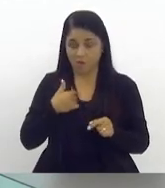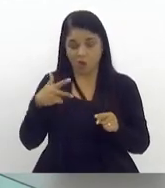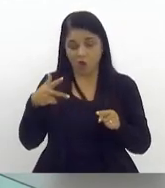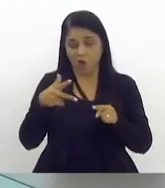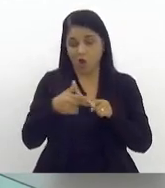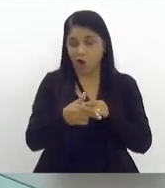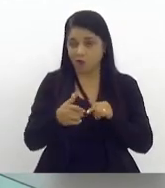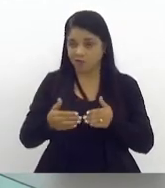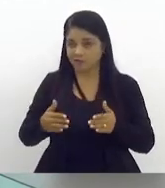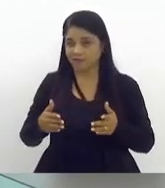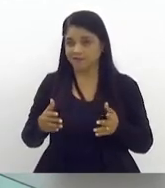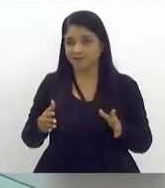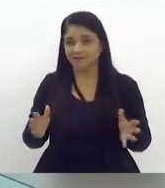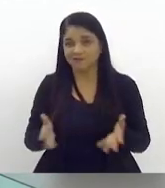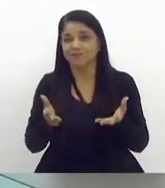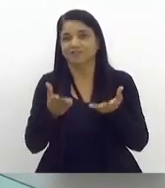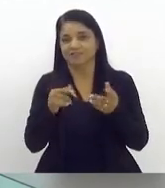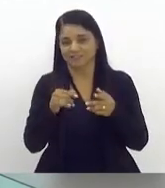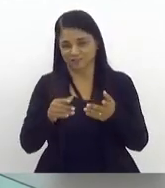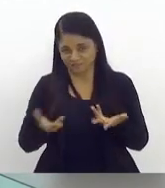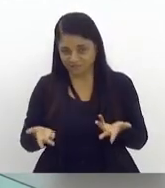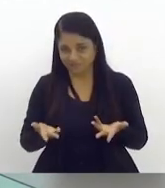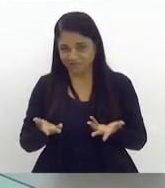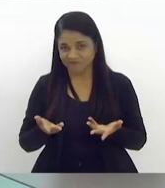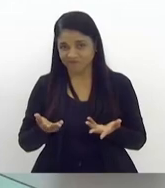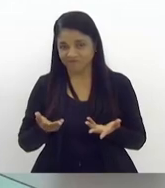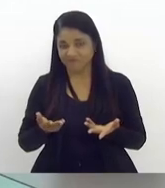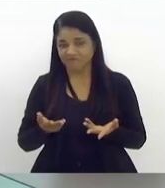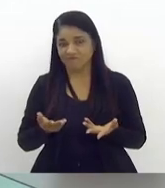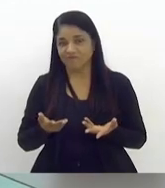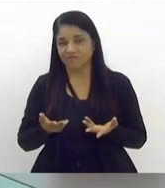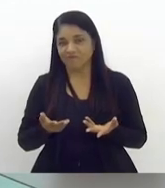Ramos. Posso